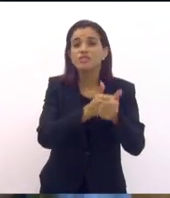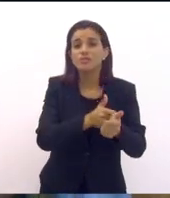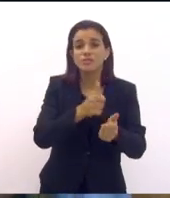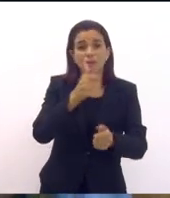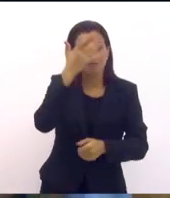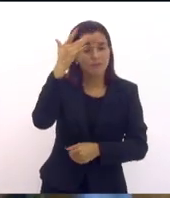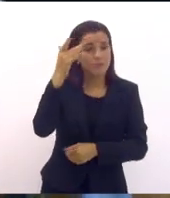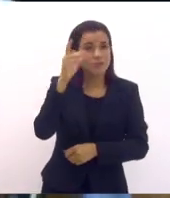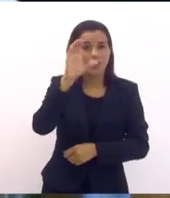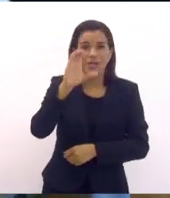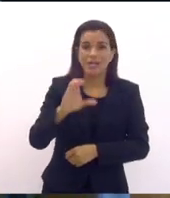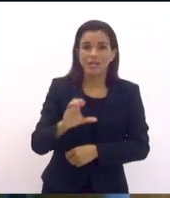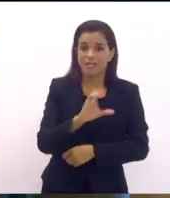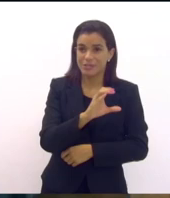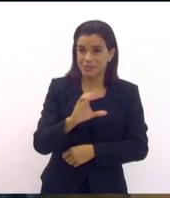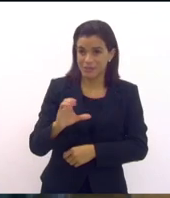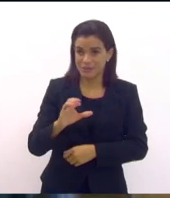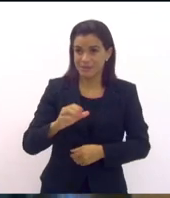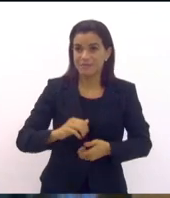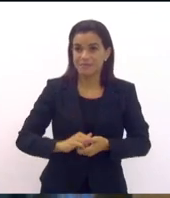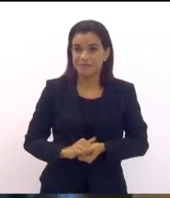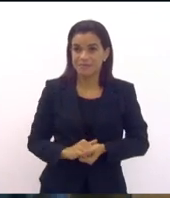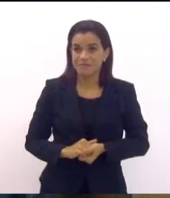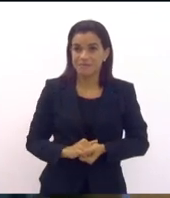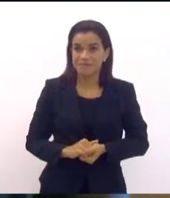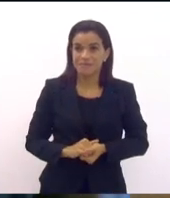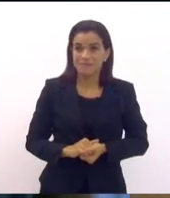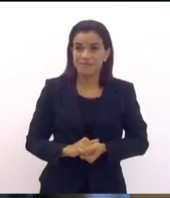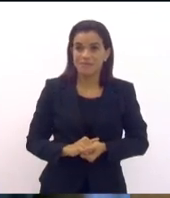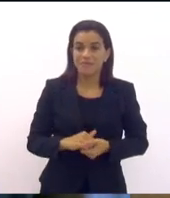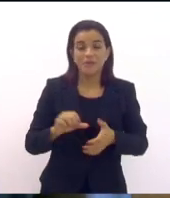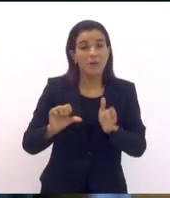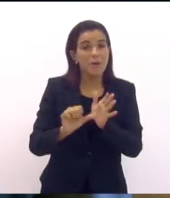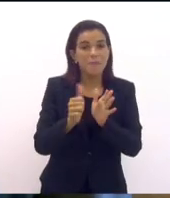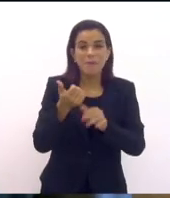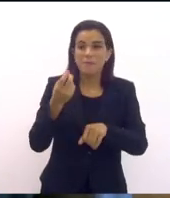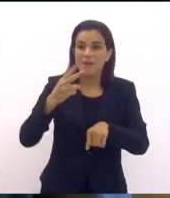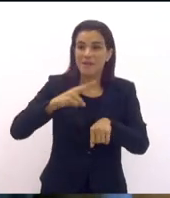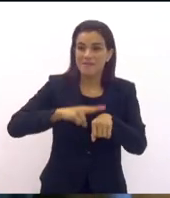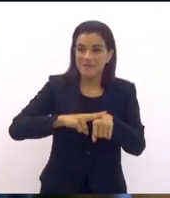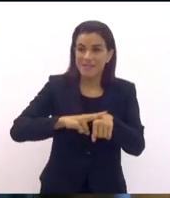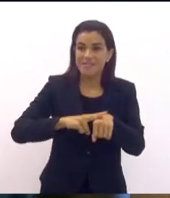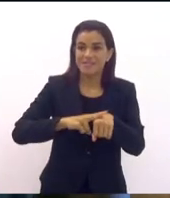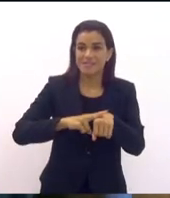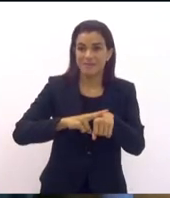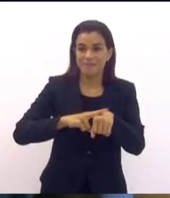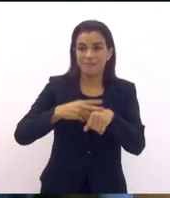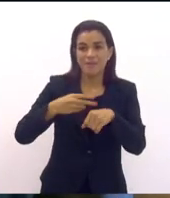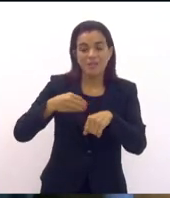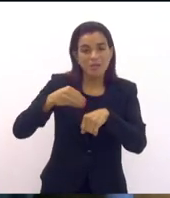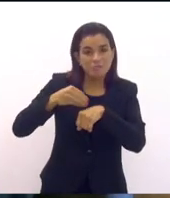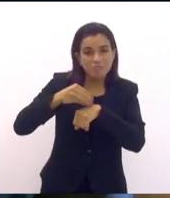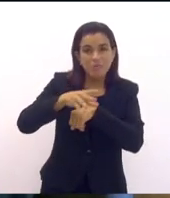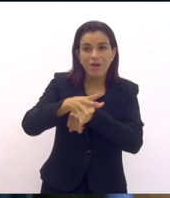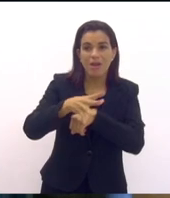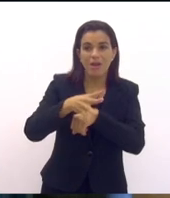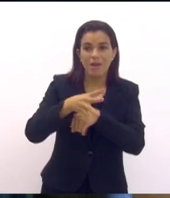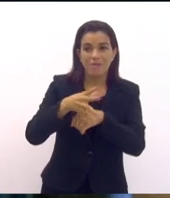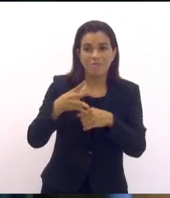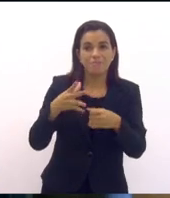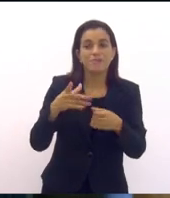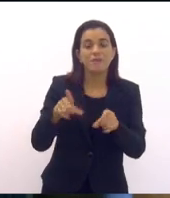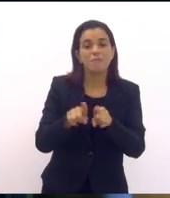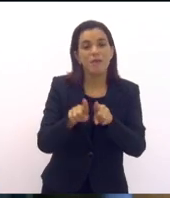que leopol cidade sengor E aí é a primeira vez que a gente tá participando e trouxemos também uma grande personalidade do